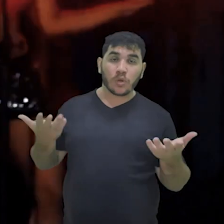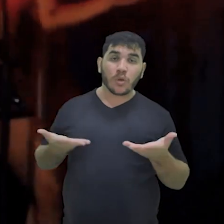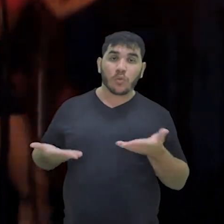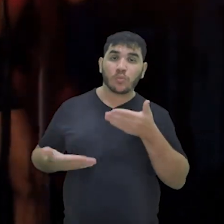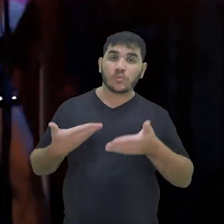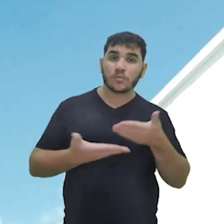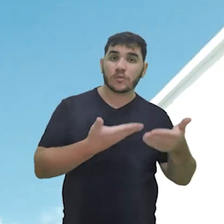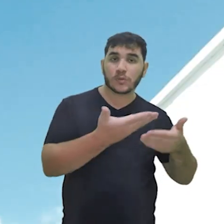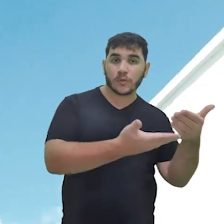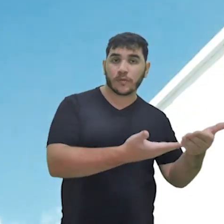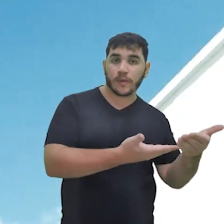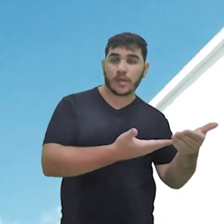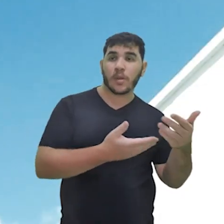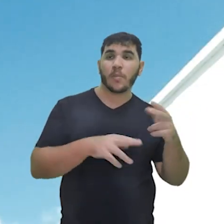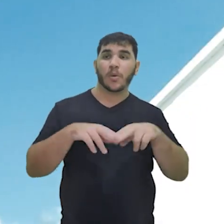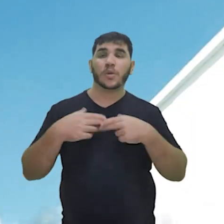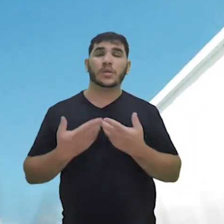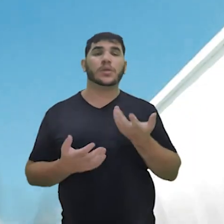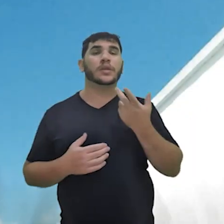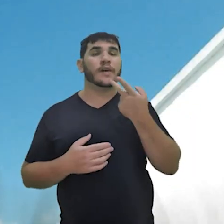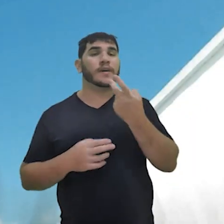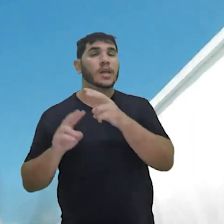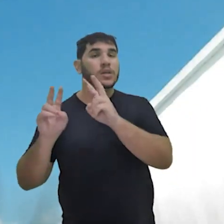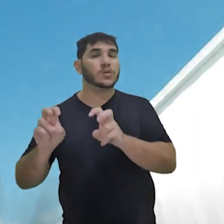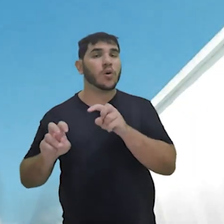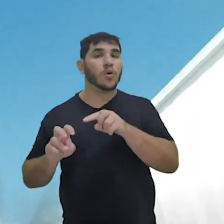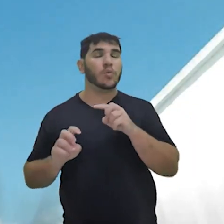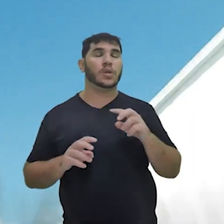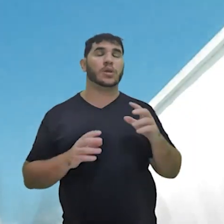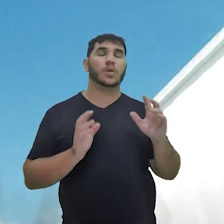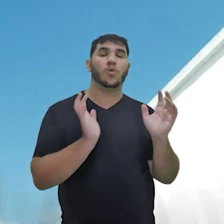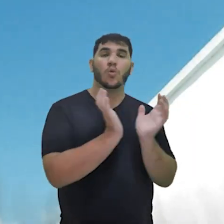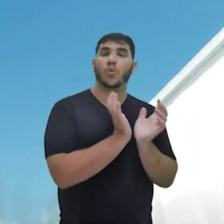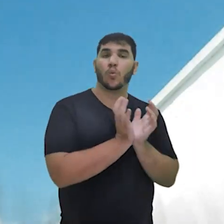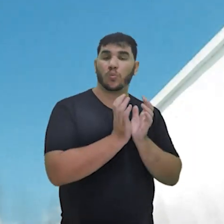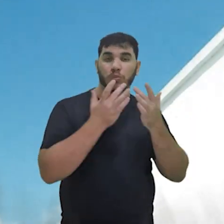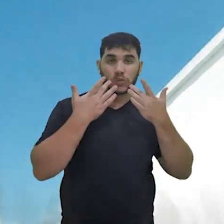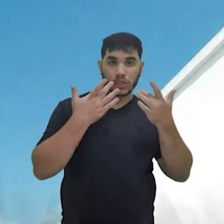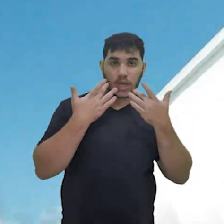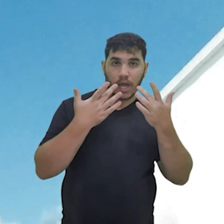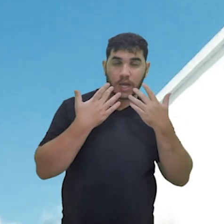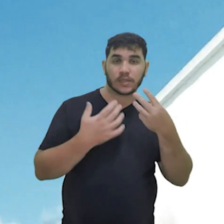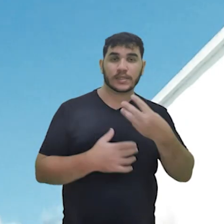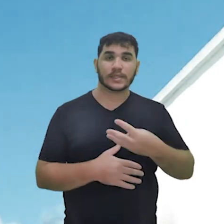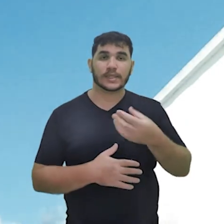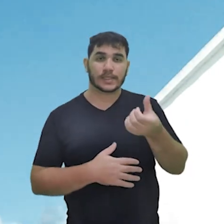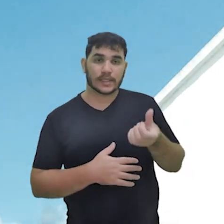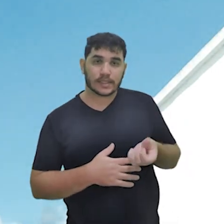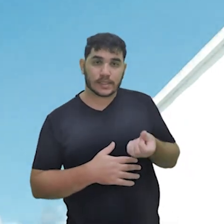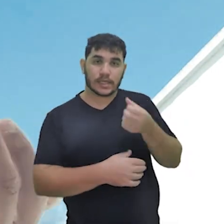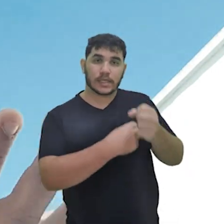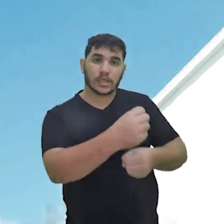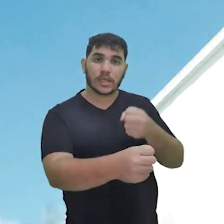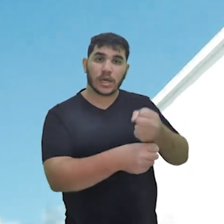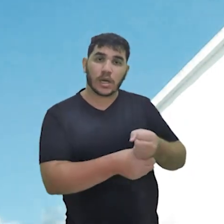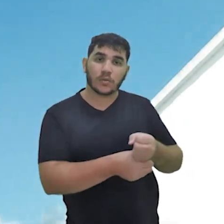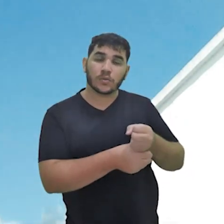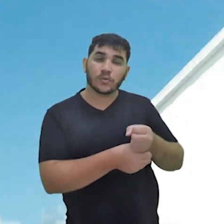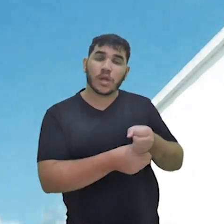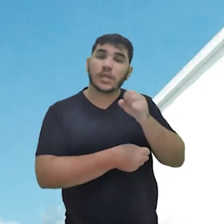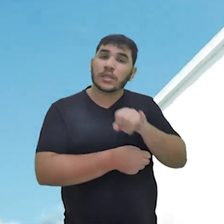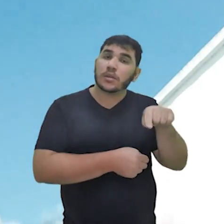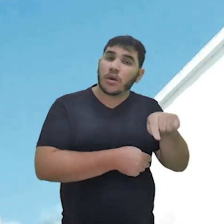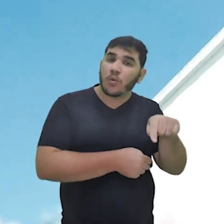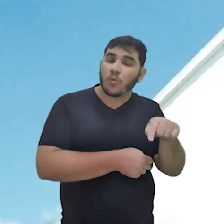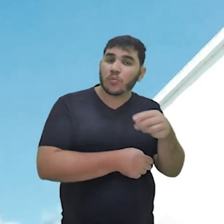até hoje, né? Então eu queria falar com Altemar de Monteiro. Com nós de teatro de 36 anos de teatro de grupo. Se não com nós de